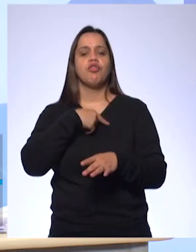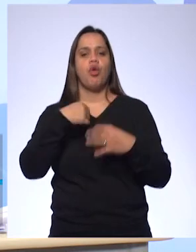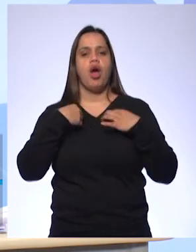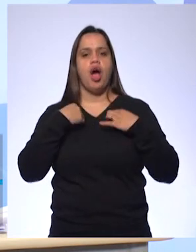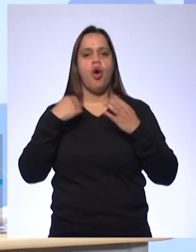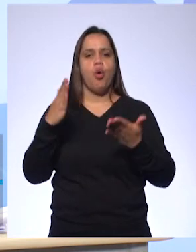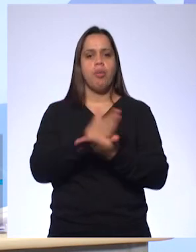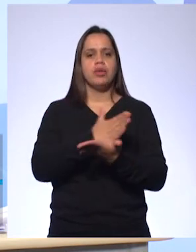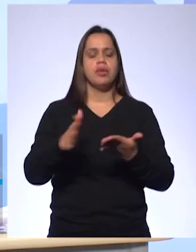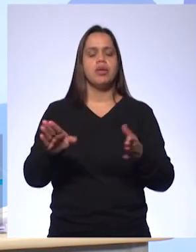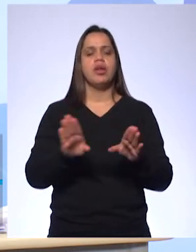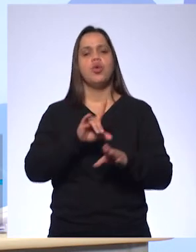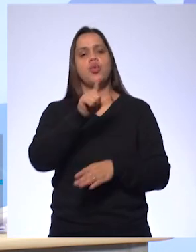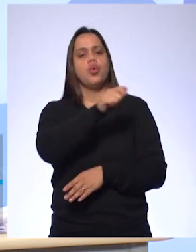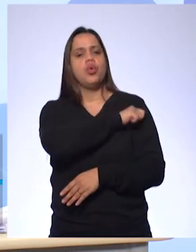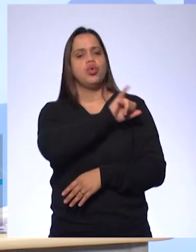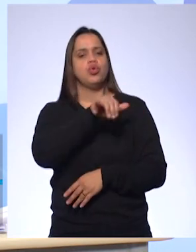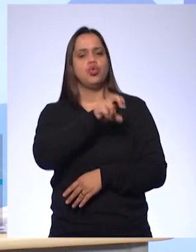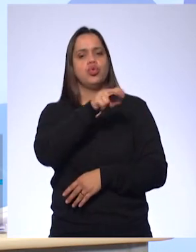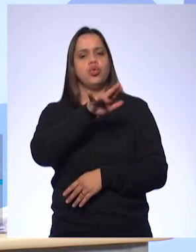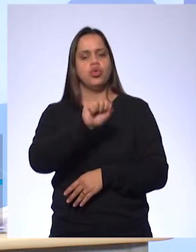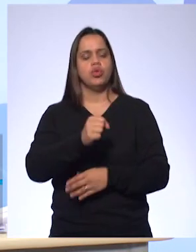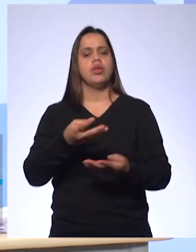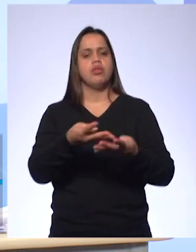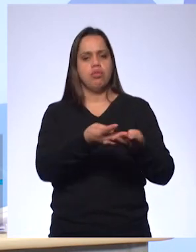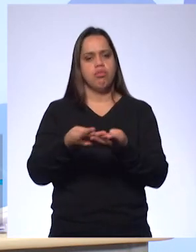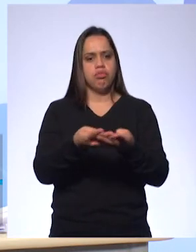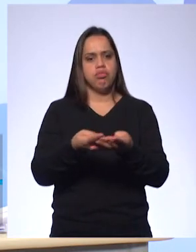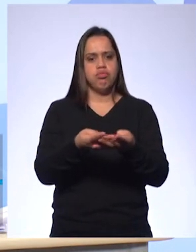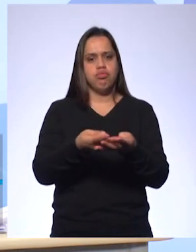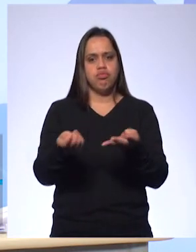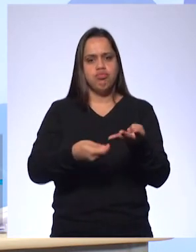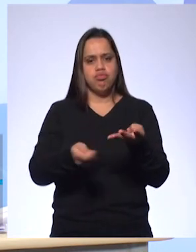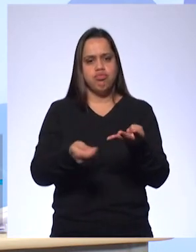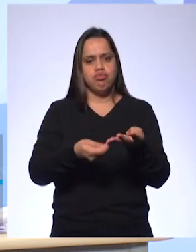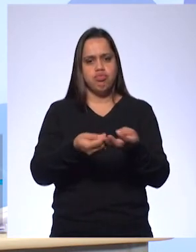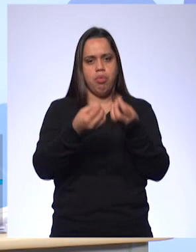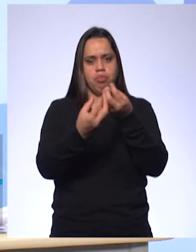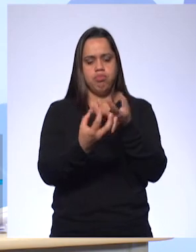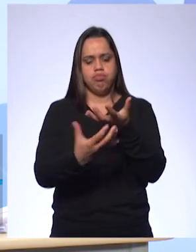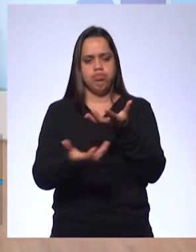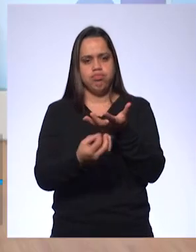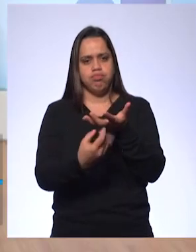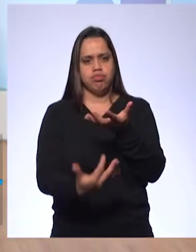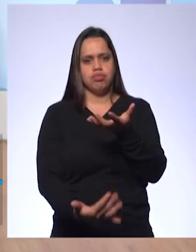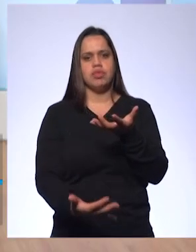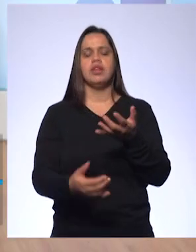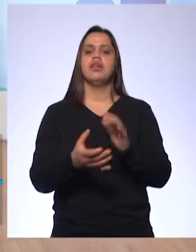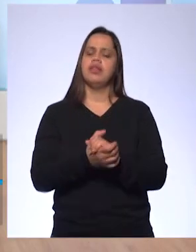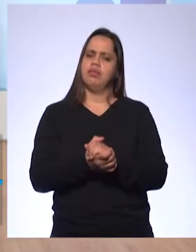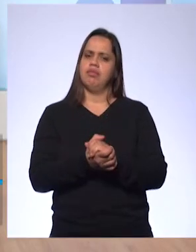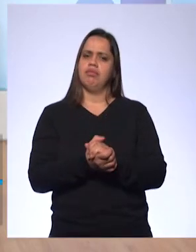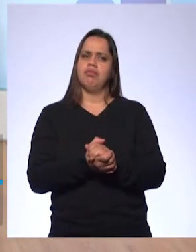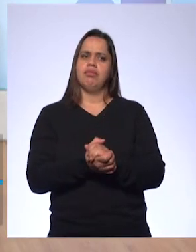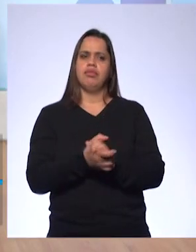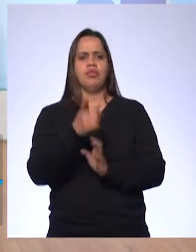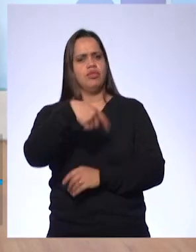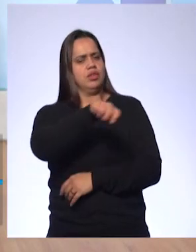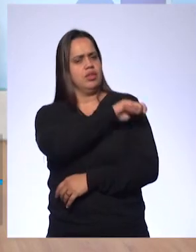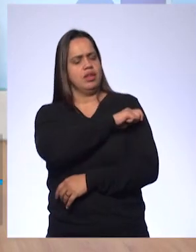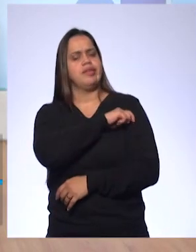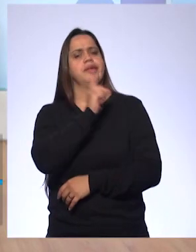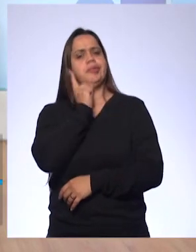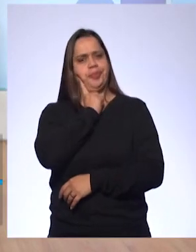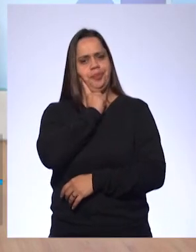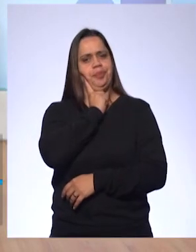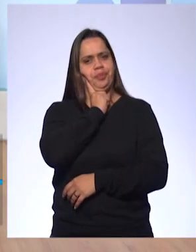colocou peneiração. O Juan, peneira. Muita gente foi de Puxa, peneira, esses viu? seres humaninhos, que estão escrevendo aí,